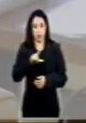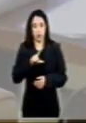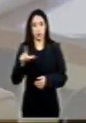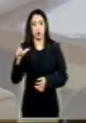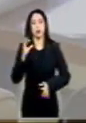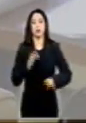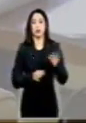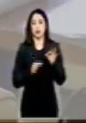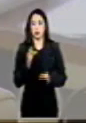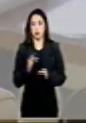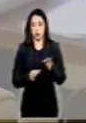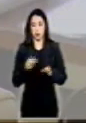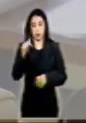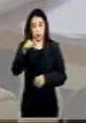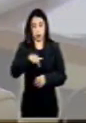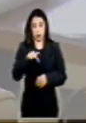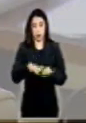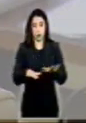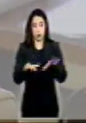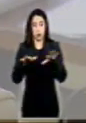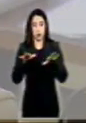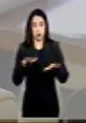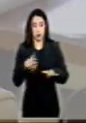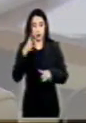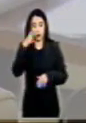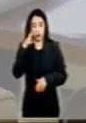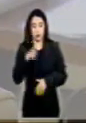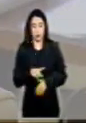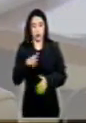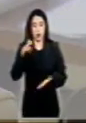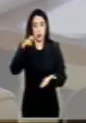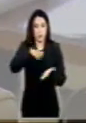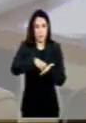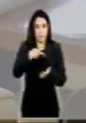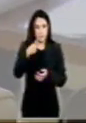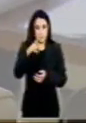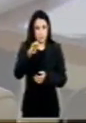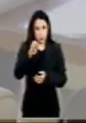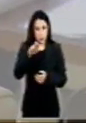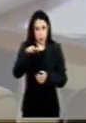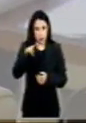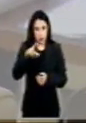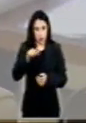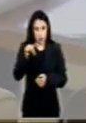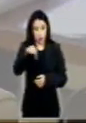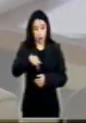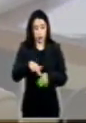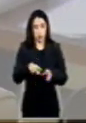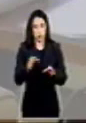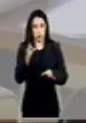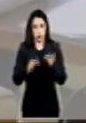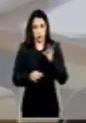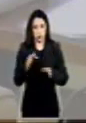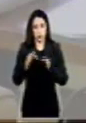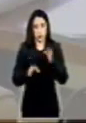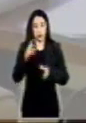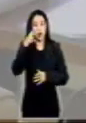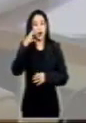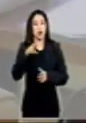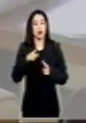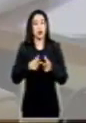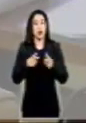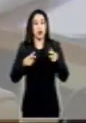tribunal compreende que a competência penal desta Corte, por decorrência lógica, abrange a fase